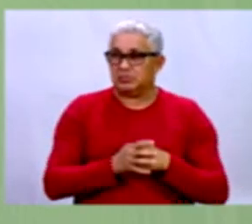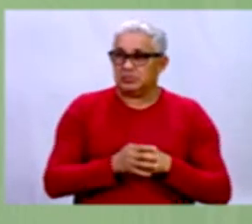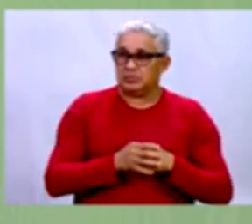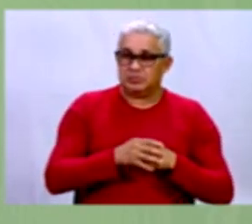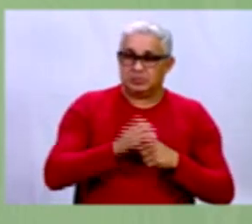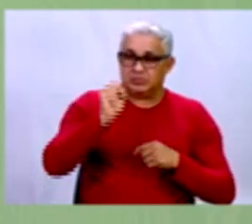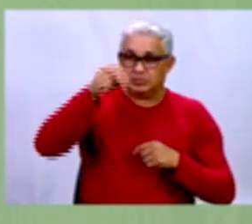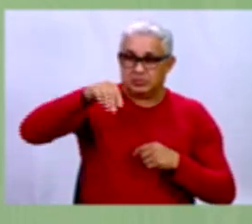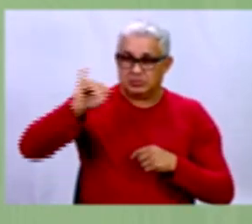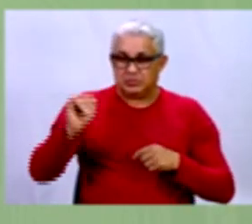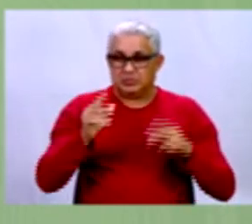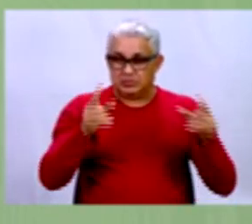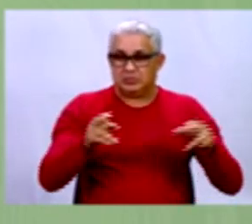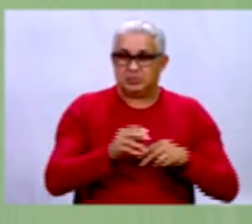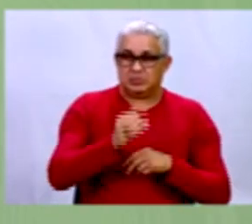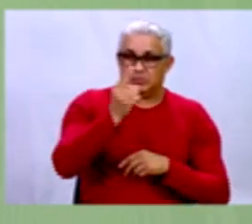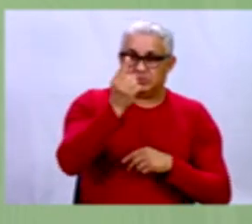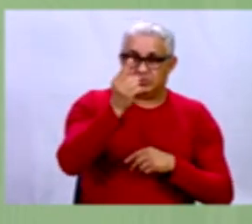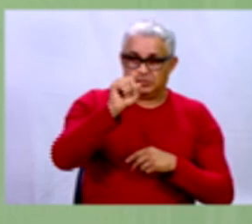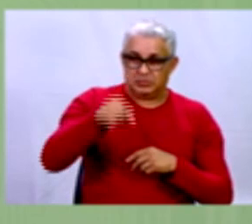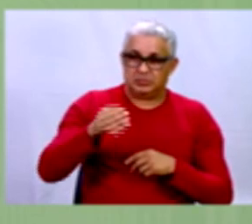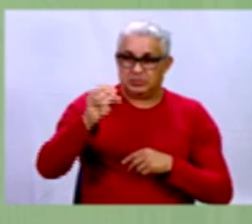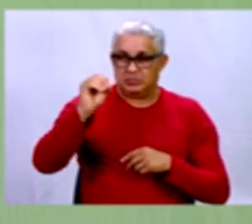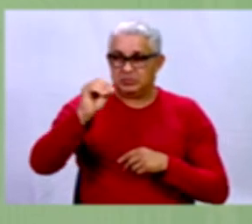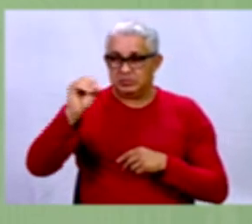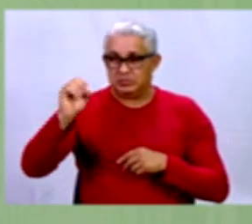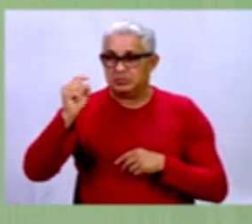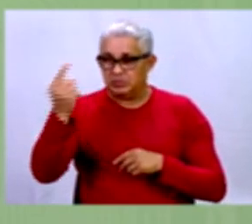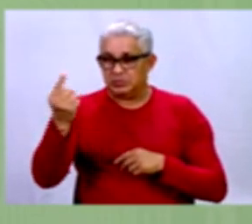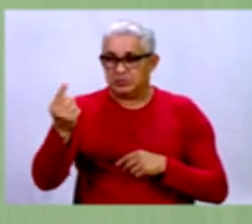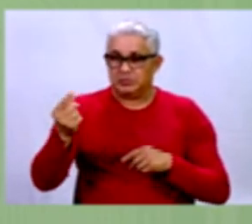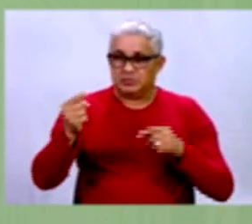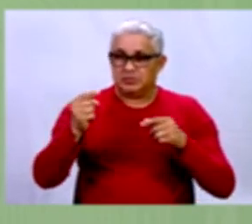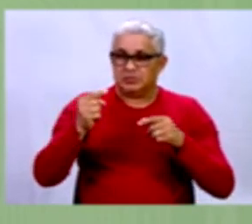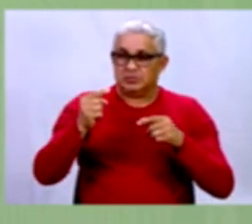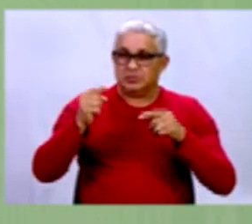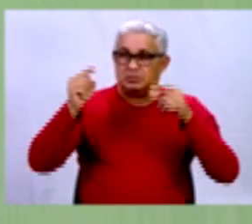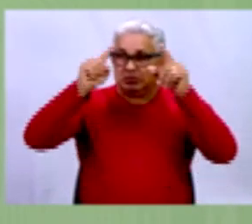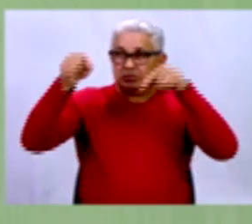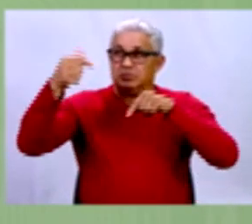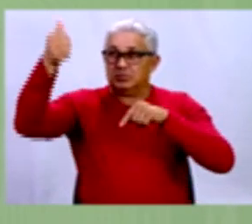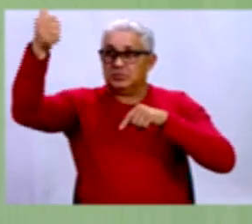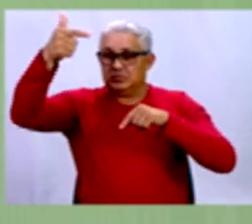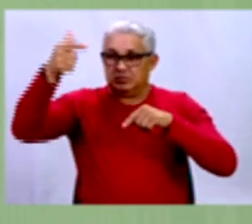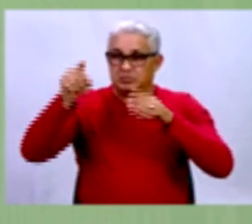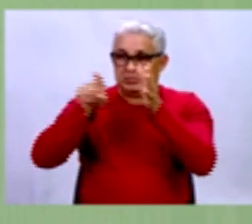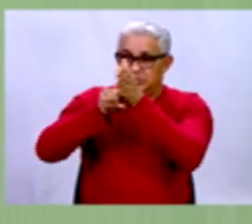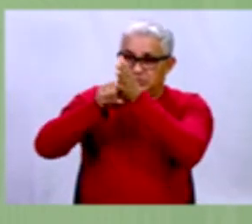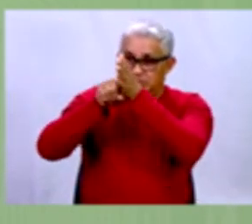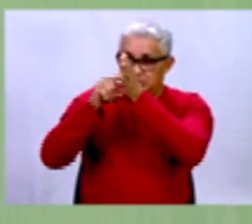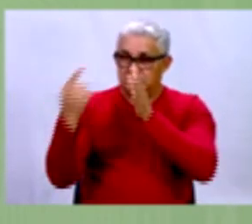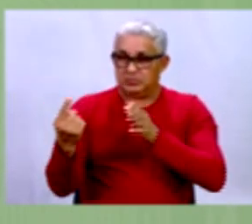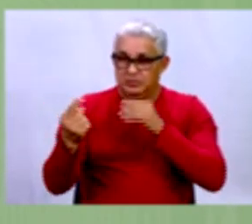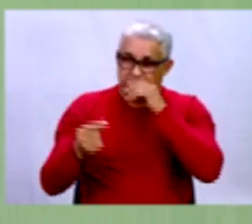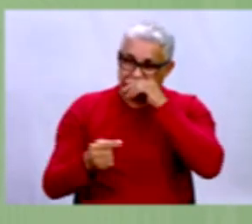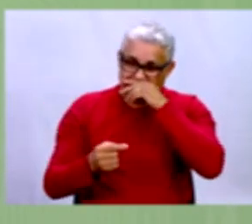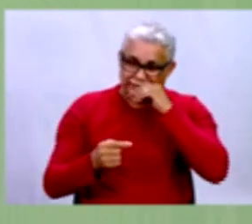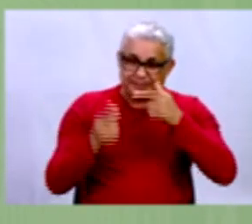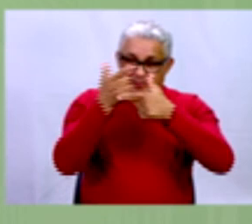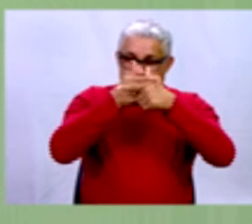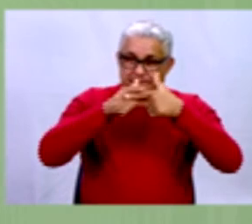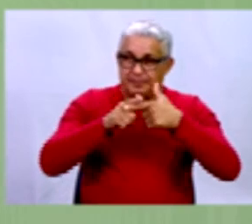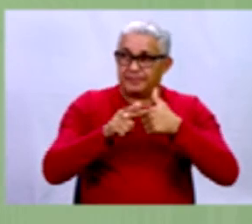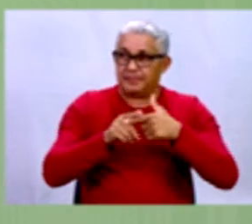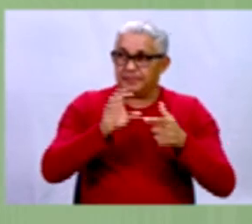SNI é igual 1,0, quando a gente faz essa soma, a gente tem 1,01 elevado a 12 menos 1, divididos